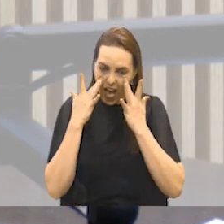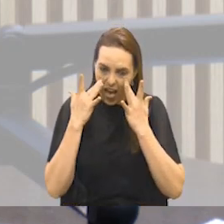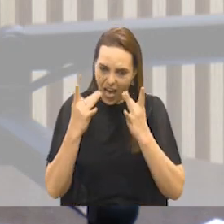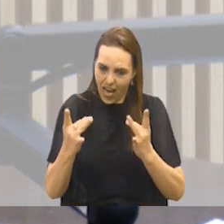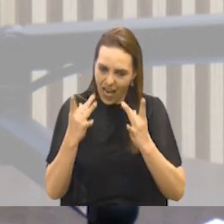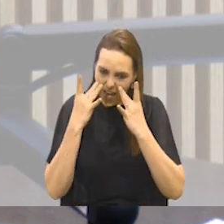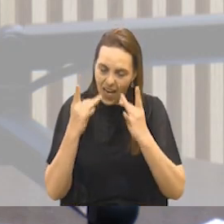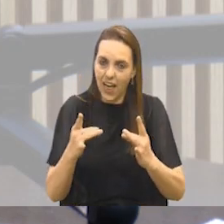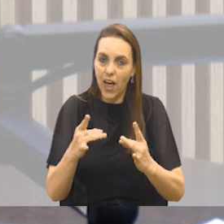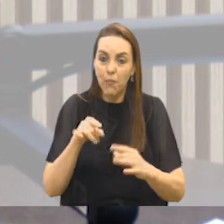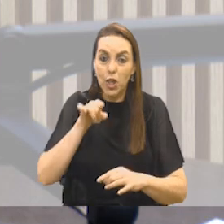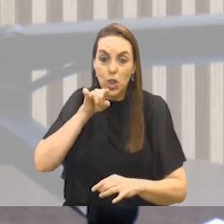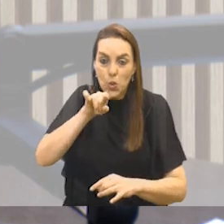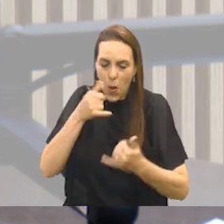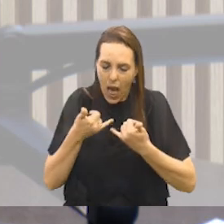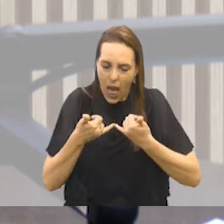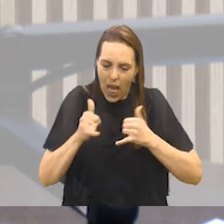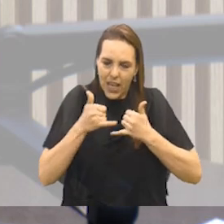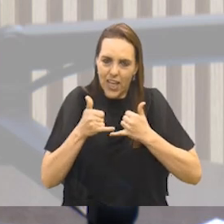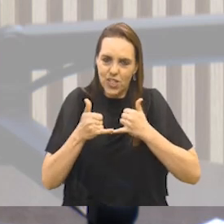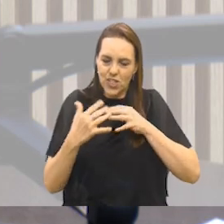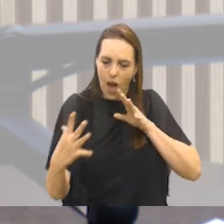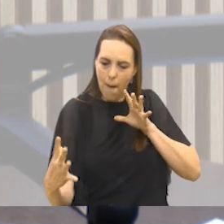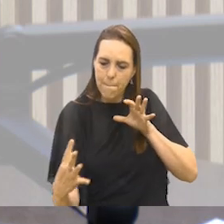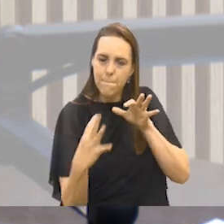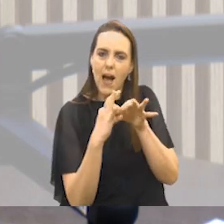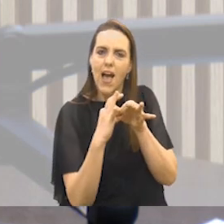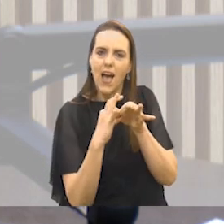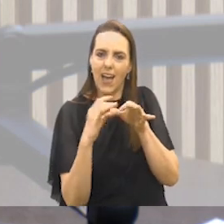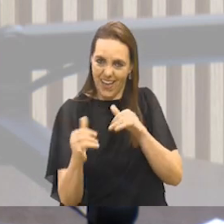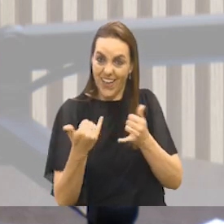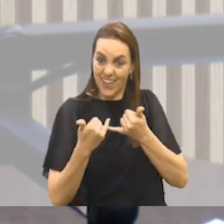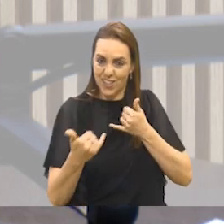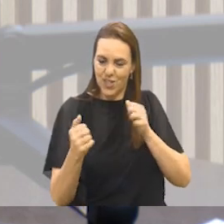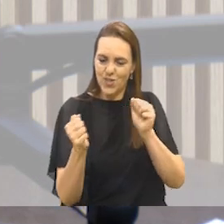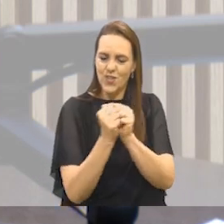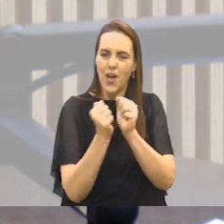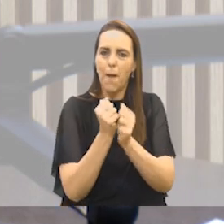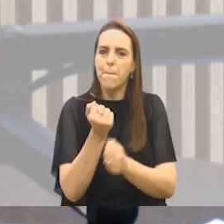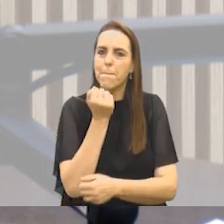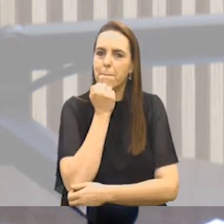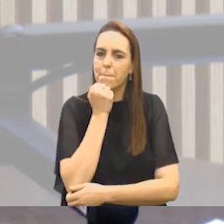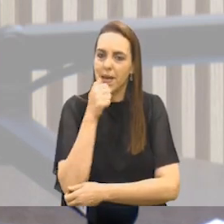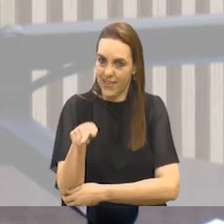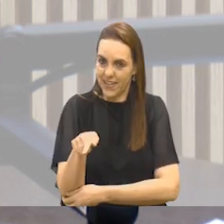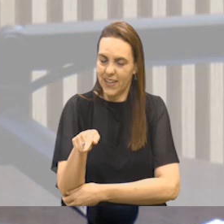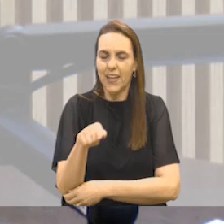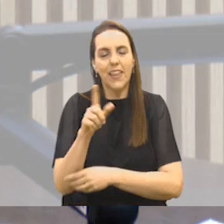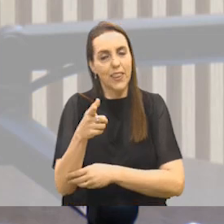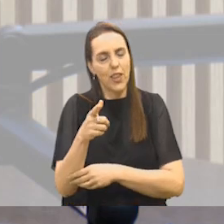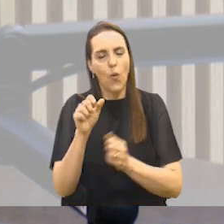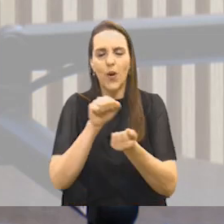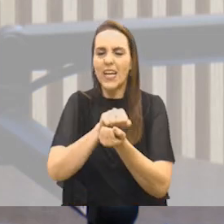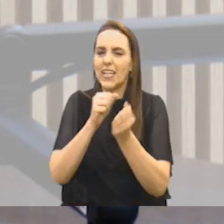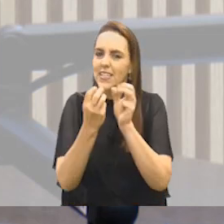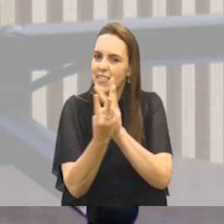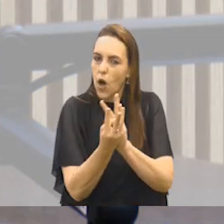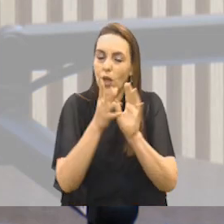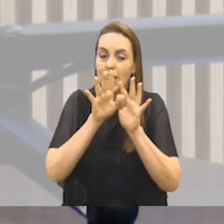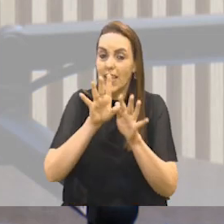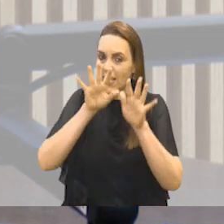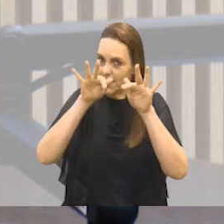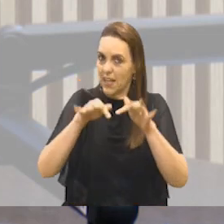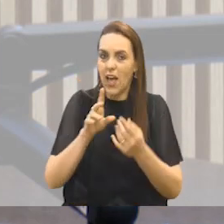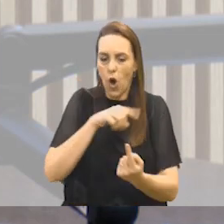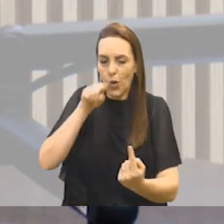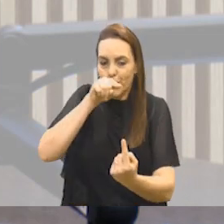te olhando, fica te chamando. É porque a tua energia, ela ressoa muito com aquela pedra. Então, os cristais, eles têm